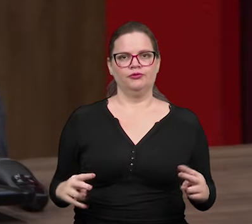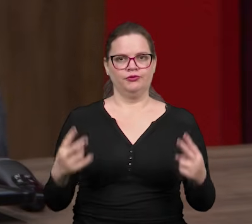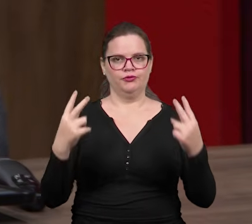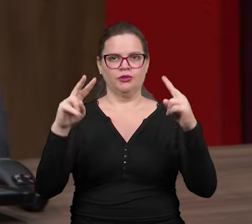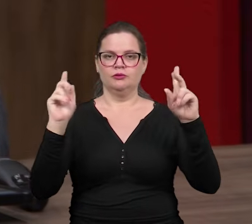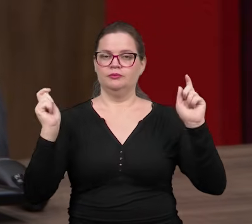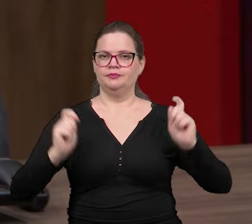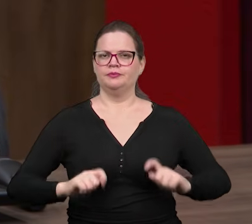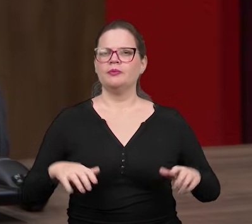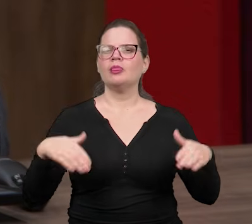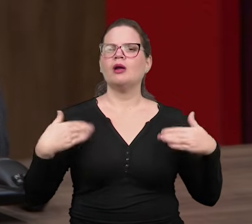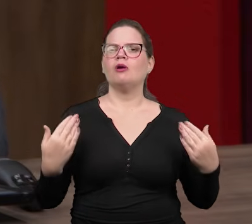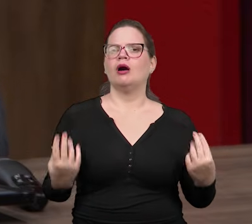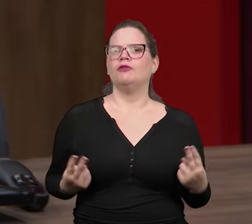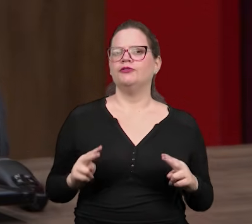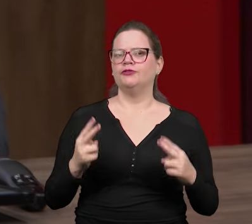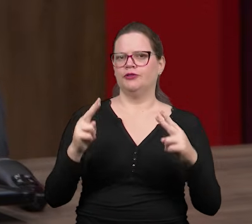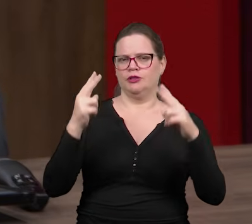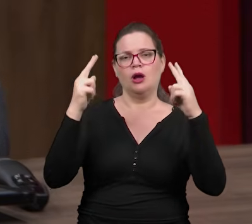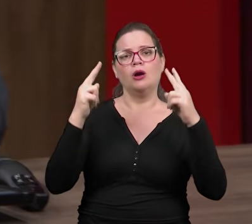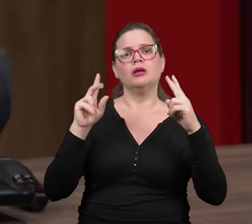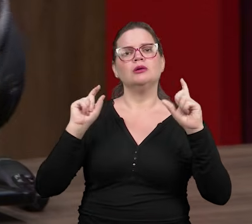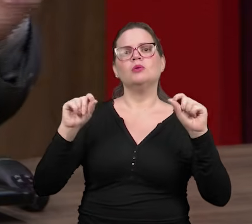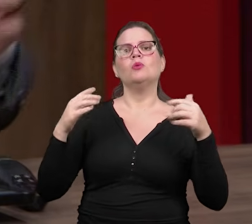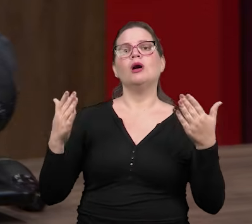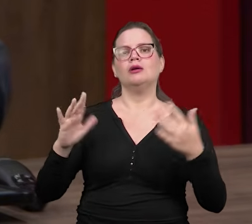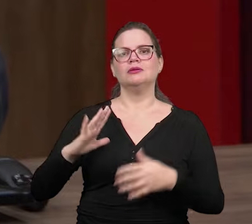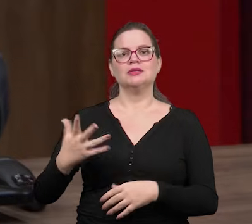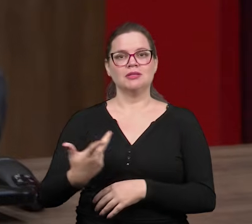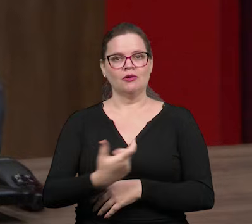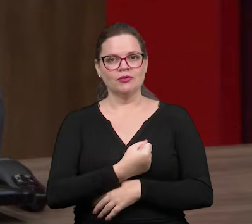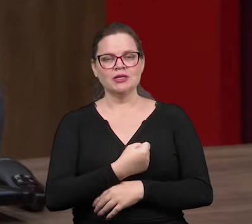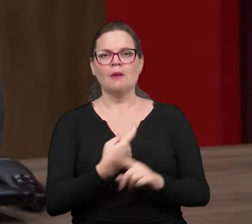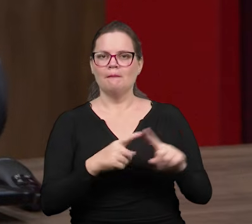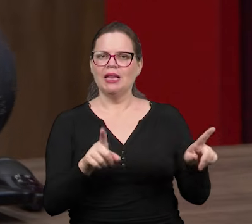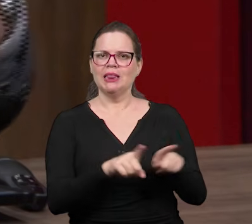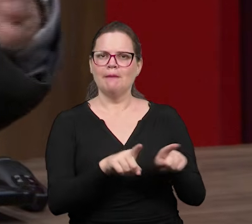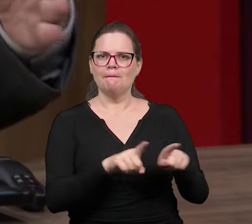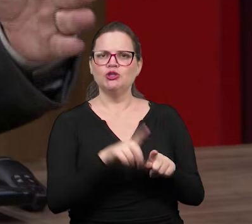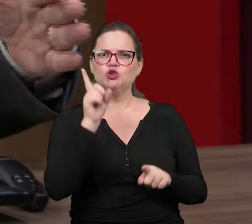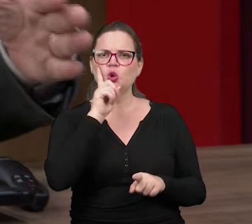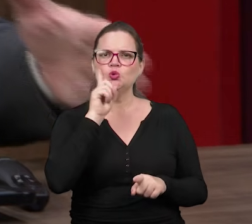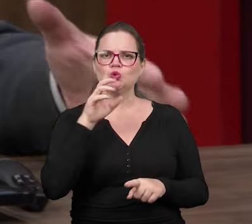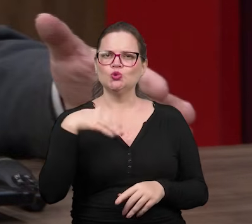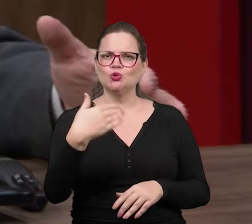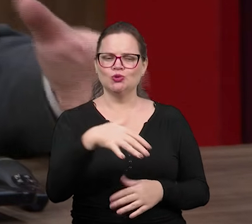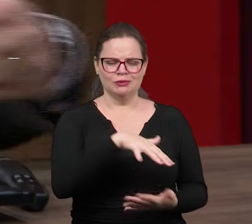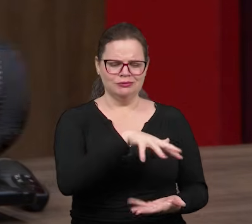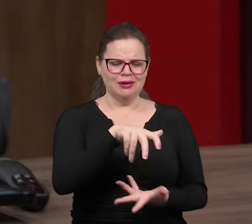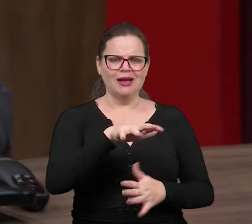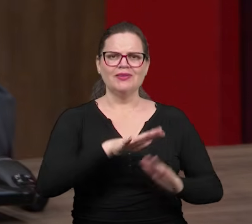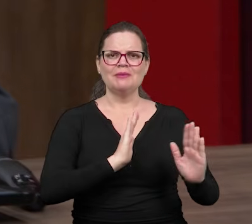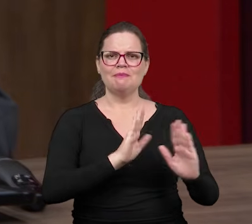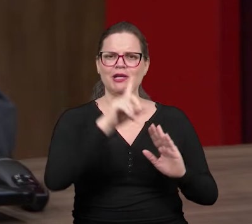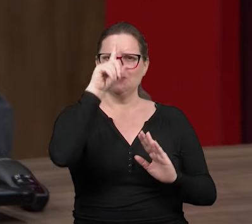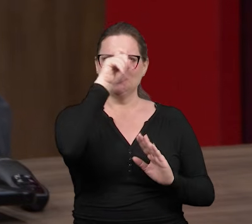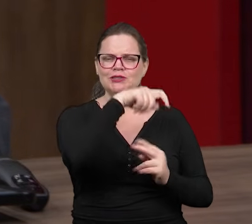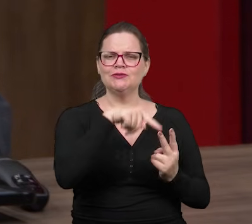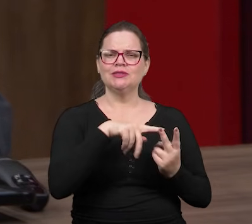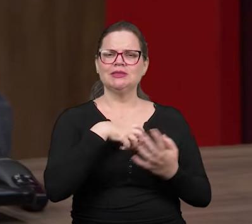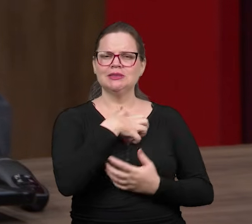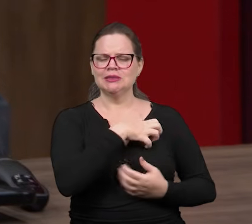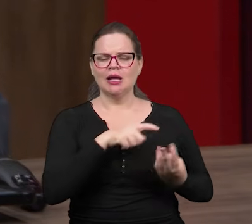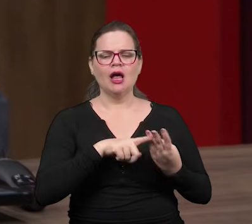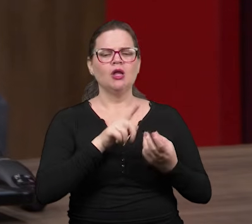essa? É a vitória lá da salvação, mas também as vitórias do dia a dia. Às vezes um momento de angústia, de uma enfermidade que alguém pode